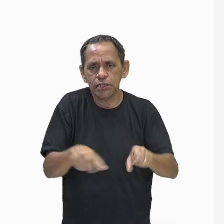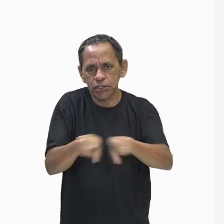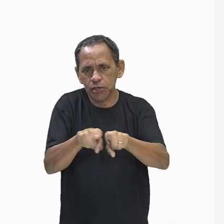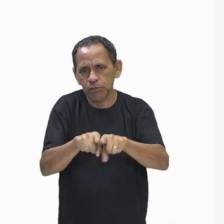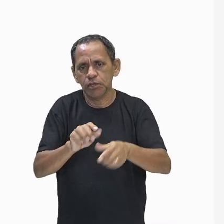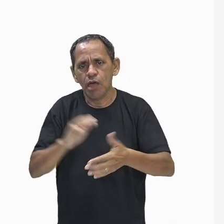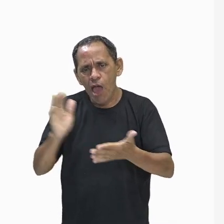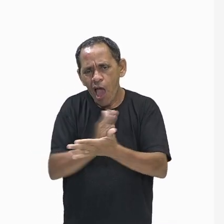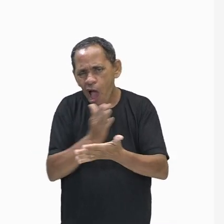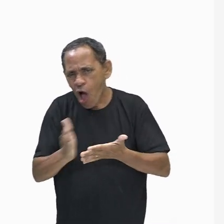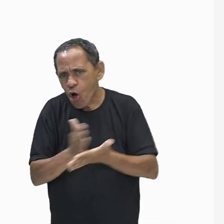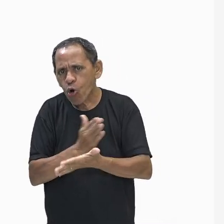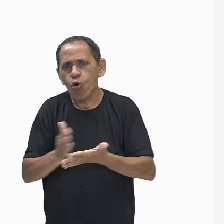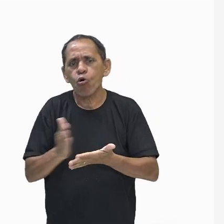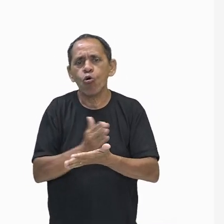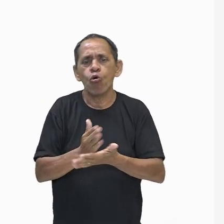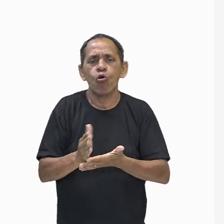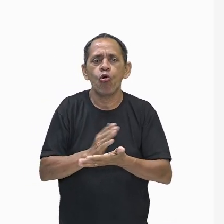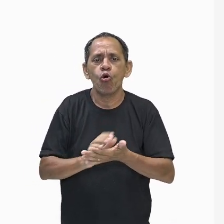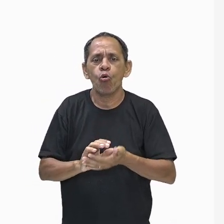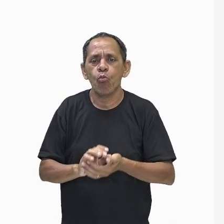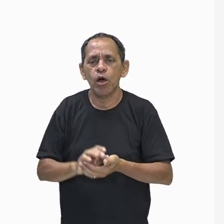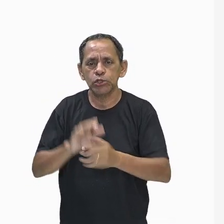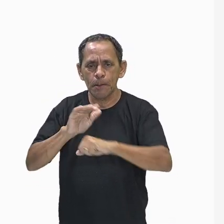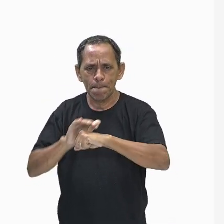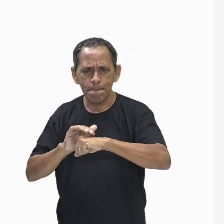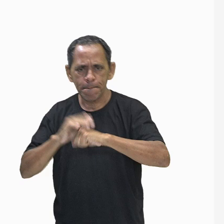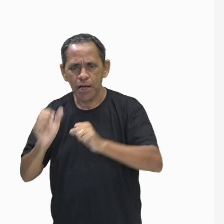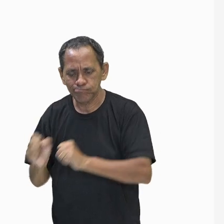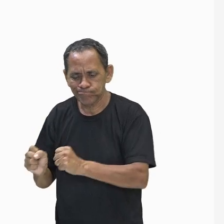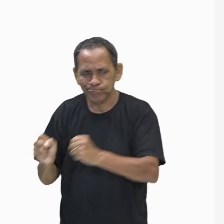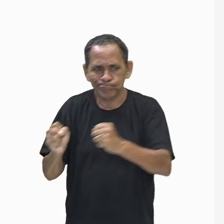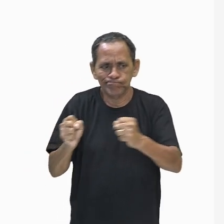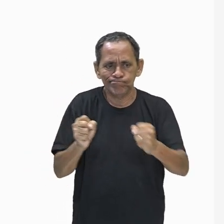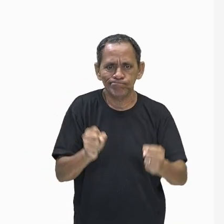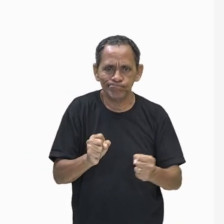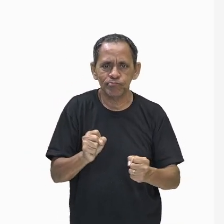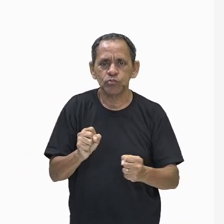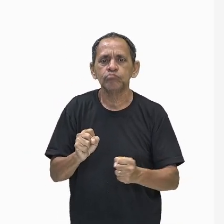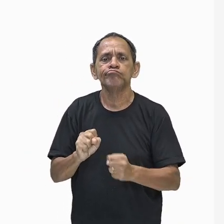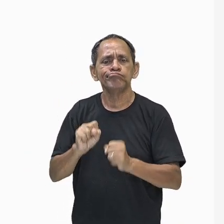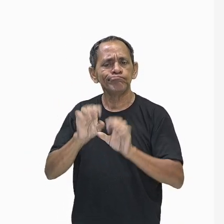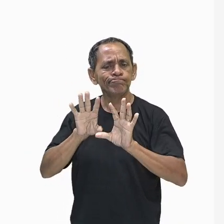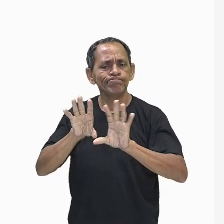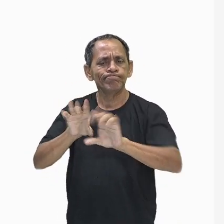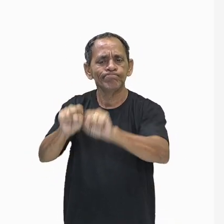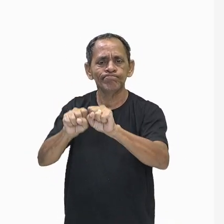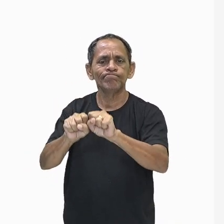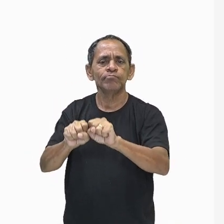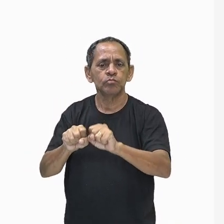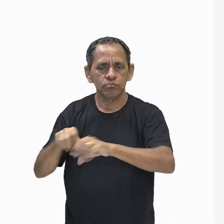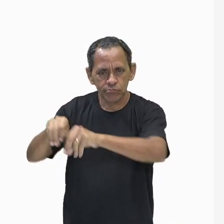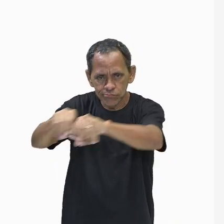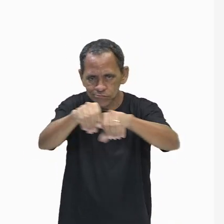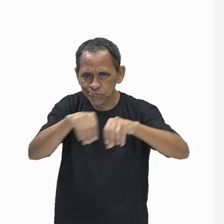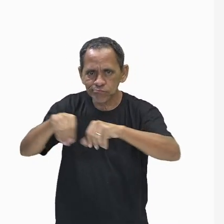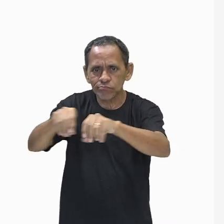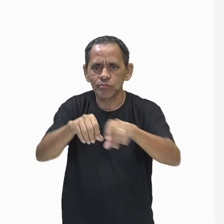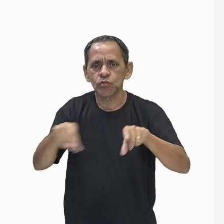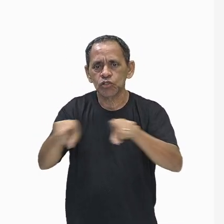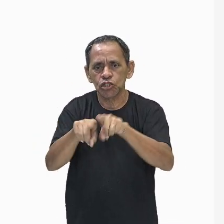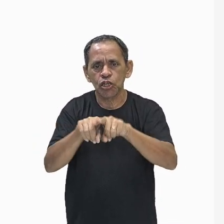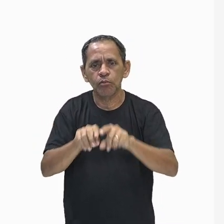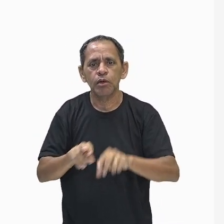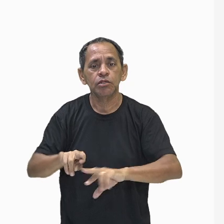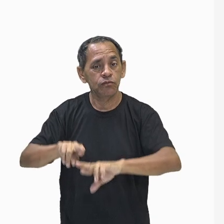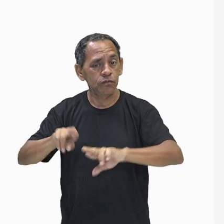delas, os mais poderosos se apossavam das terras comunais, surgindo os grupos diferentes na mesma